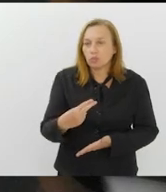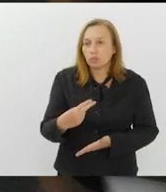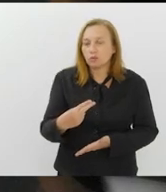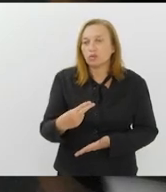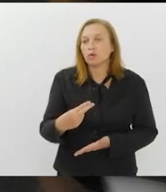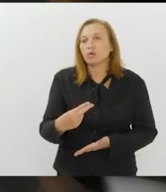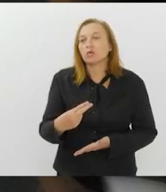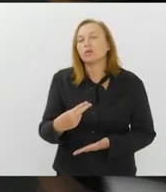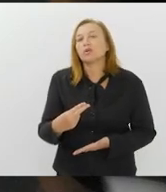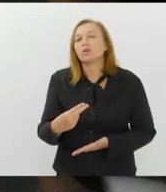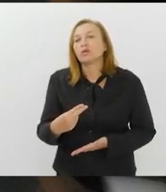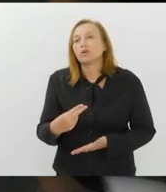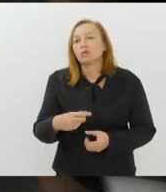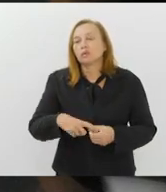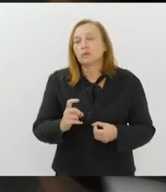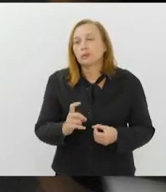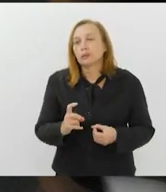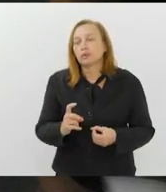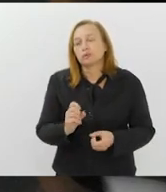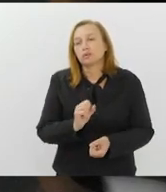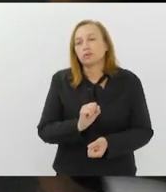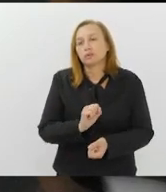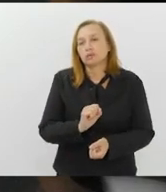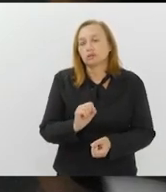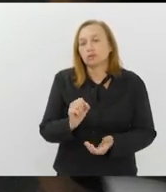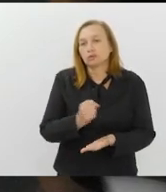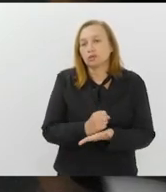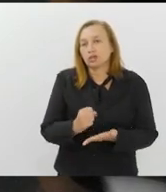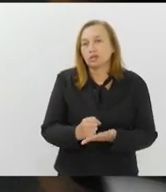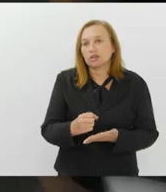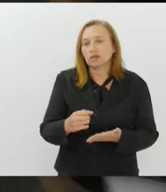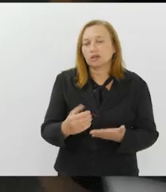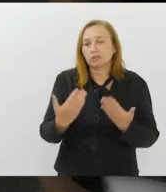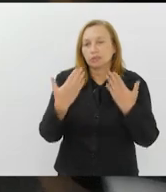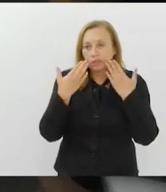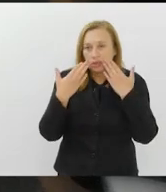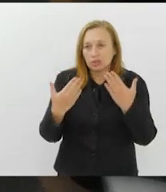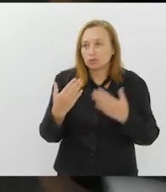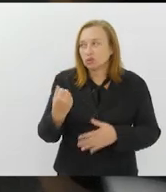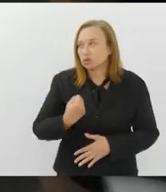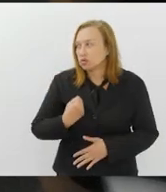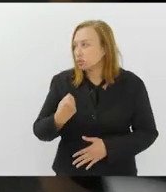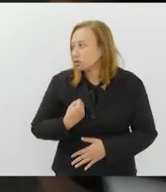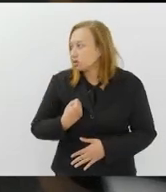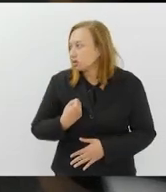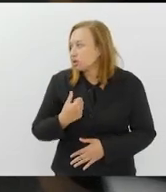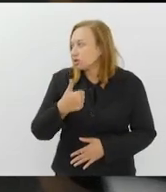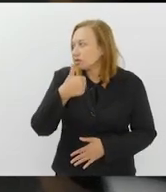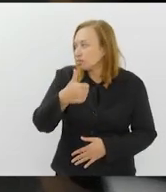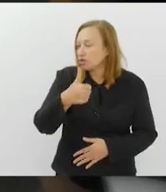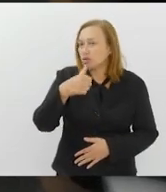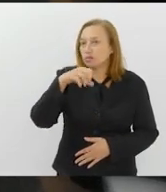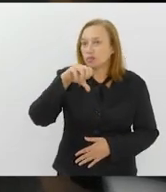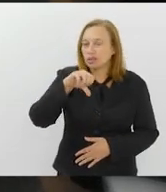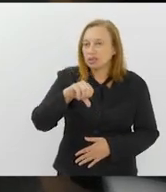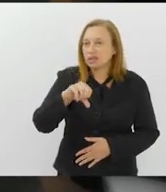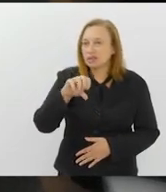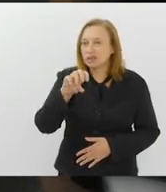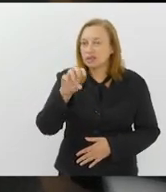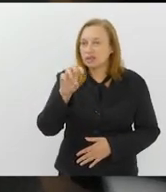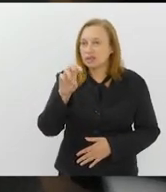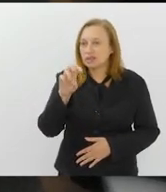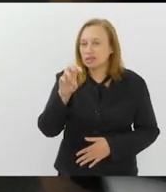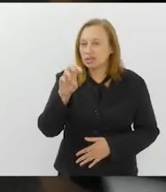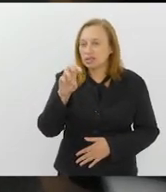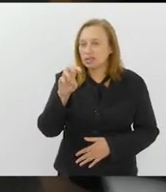últimos períodos de 2022 para frente aqui. Nós apresentamos esse número, que chega a 1.466